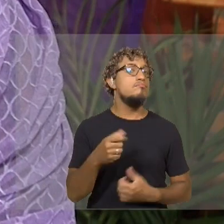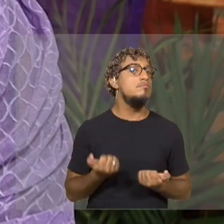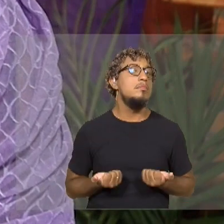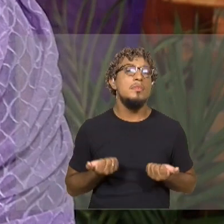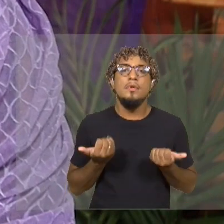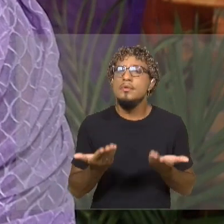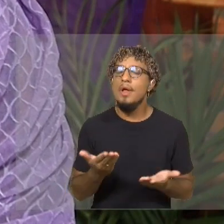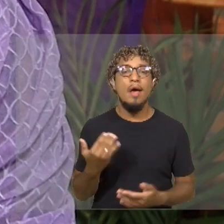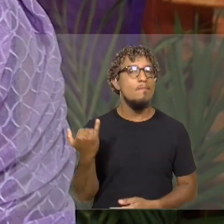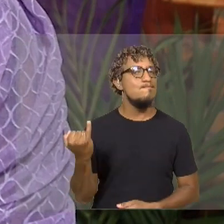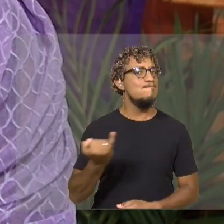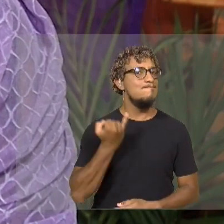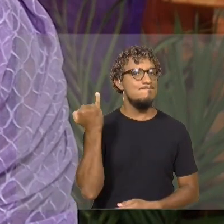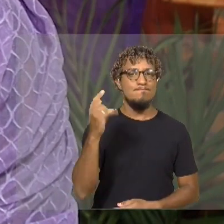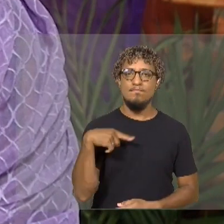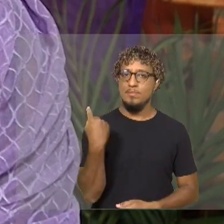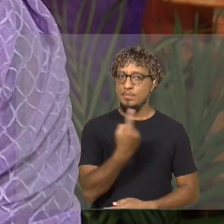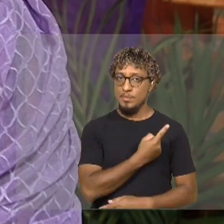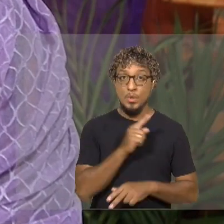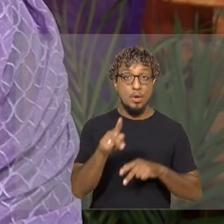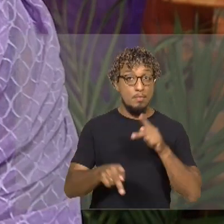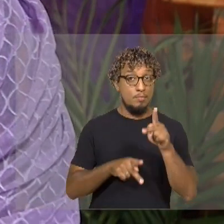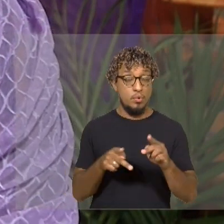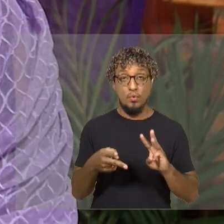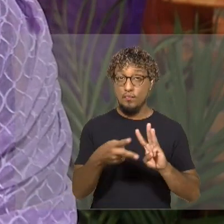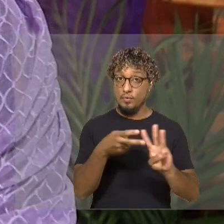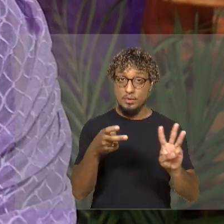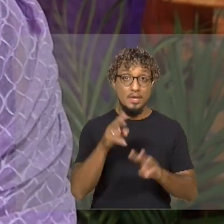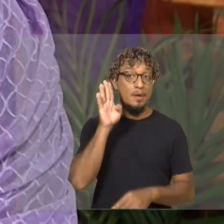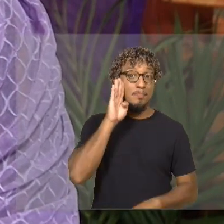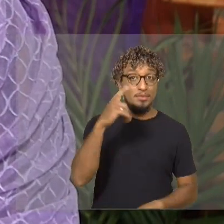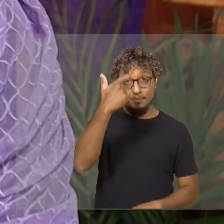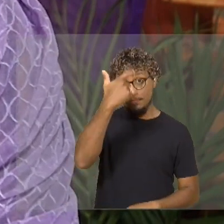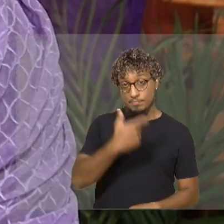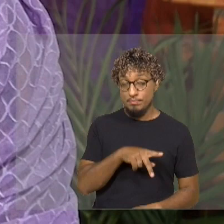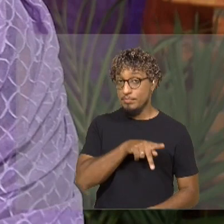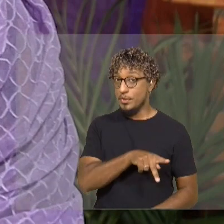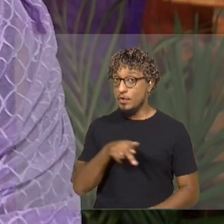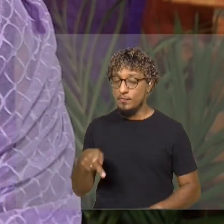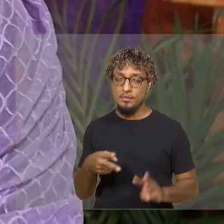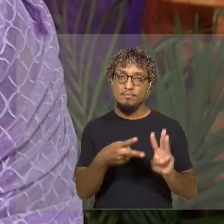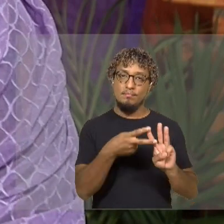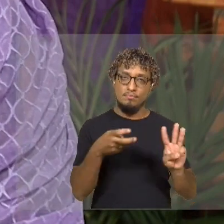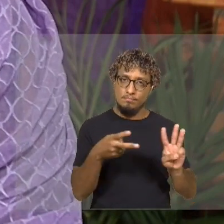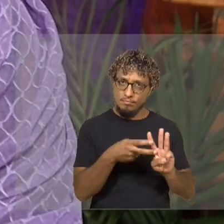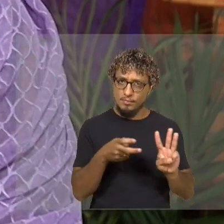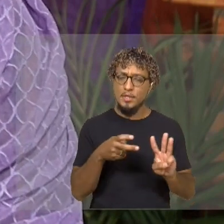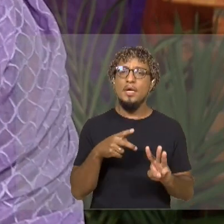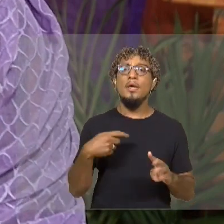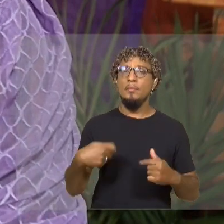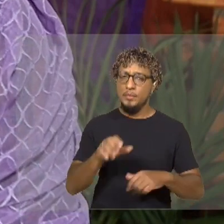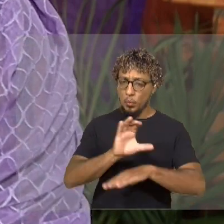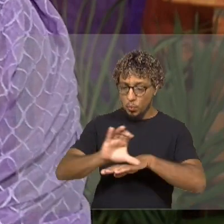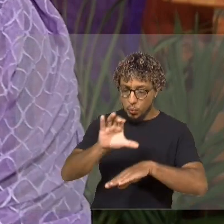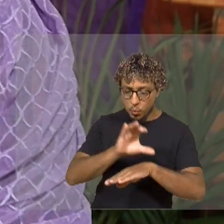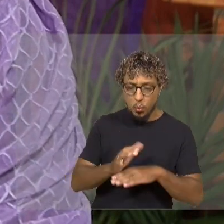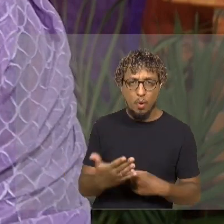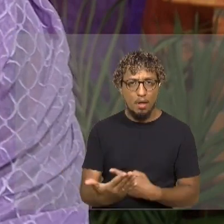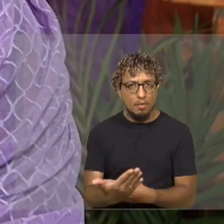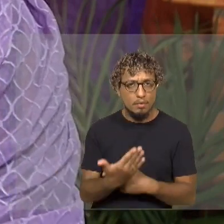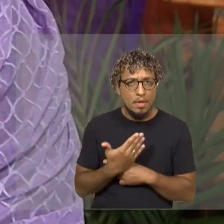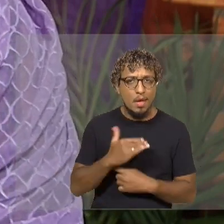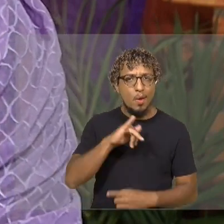ele foi de muita importância para nós povos indígenas, principalmente para os professores indígenas, que tiveram que, através desse curso, eles tiveram a